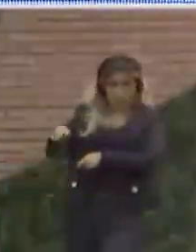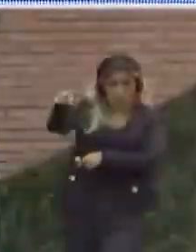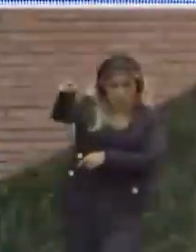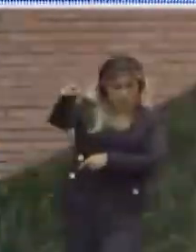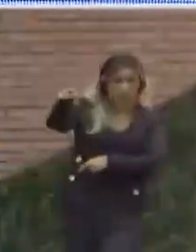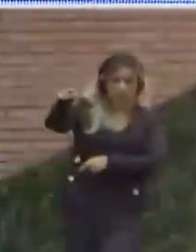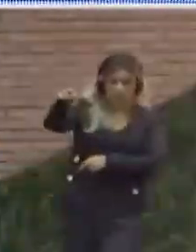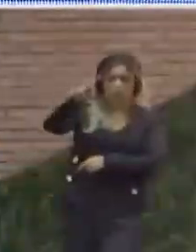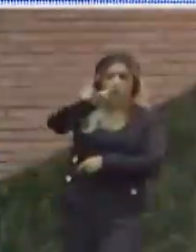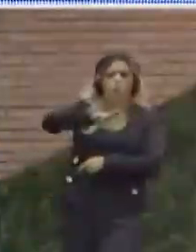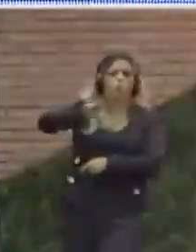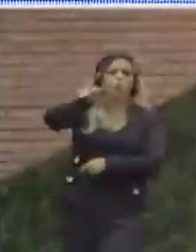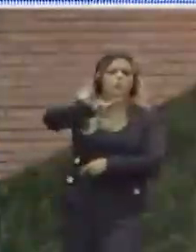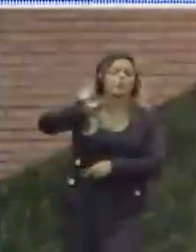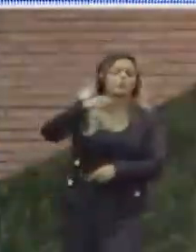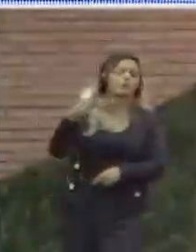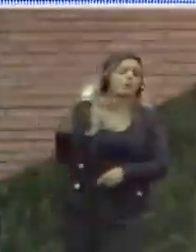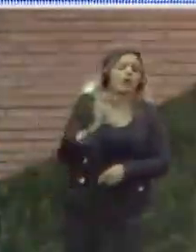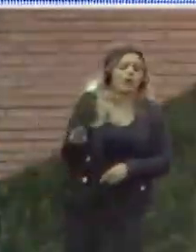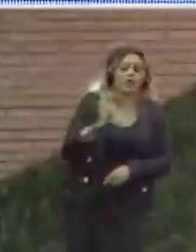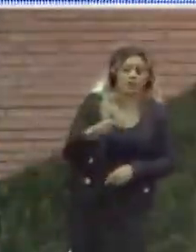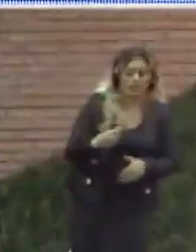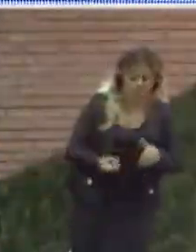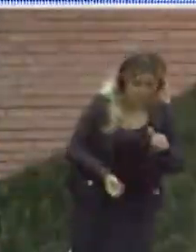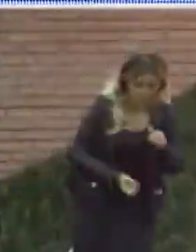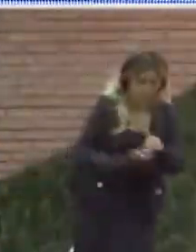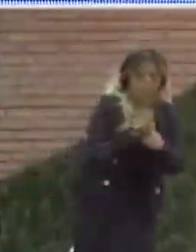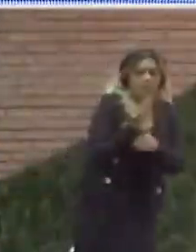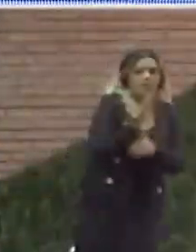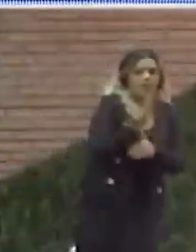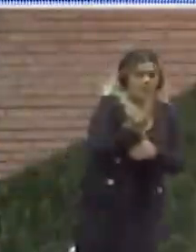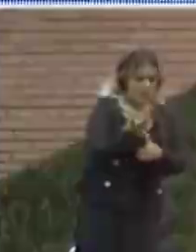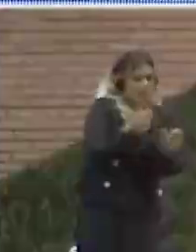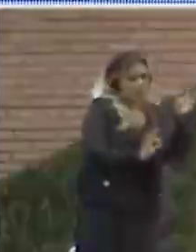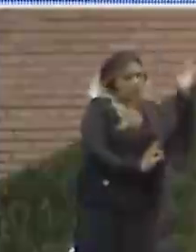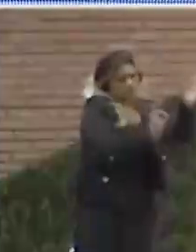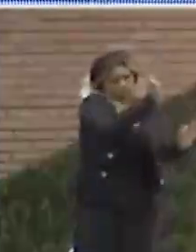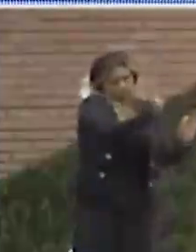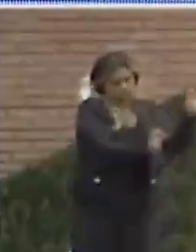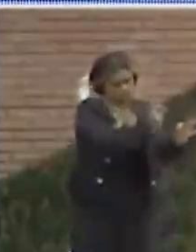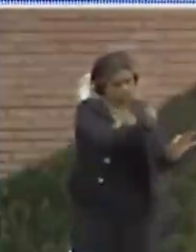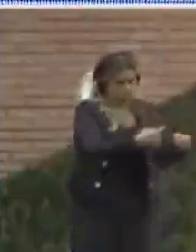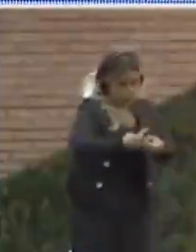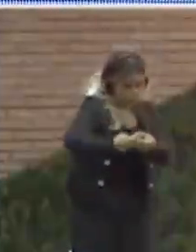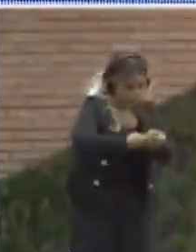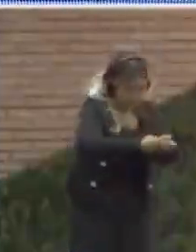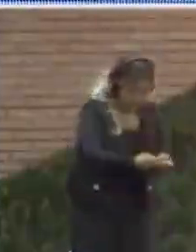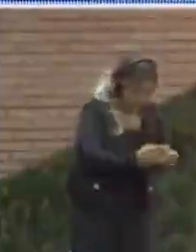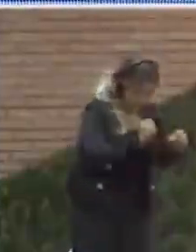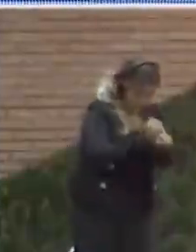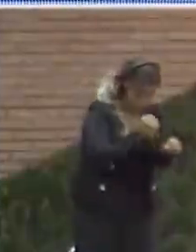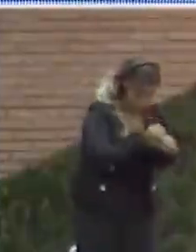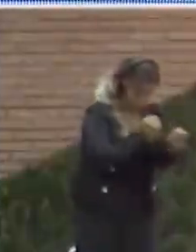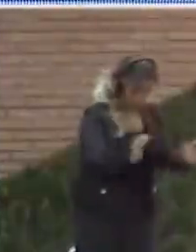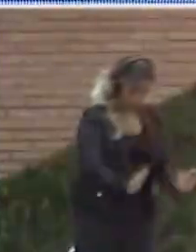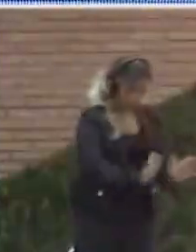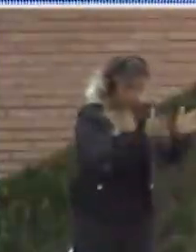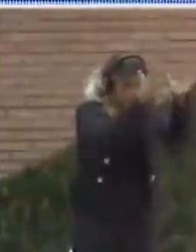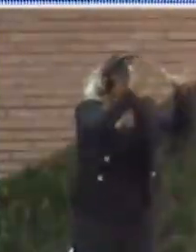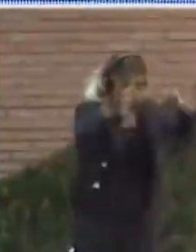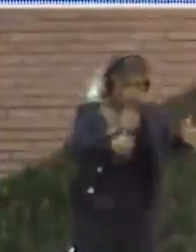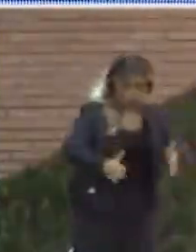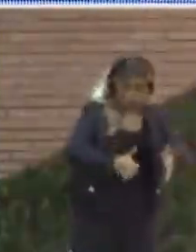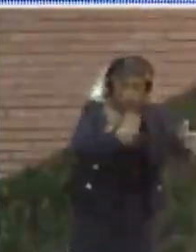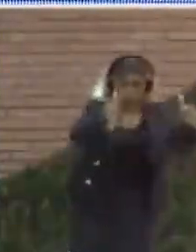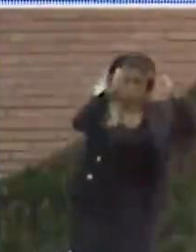só para desenvolver novas estratégias de planejamento urbano, mas também para entender